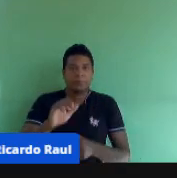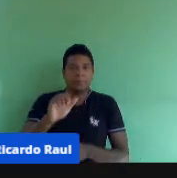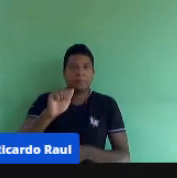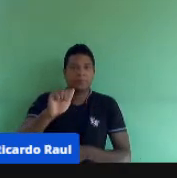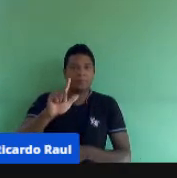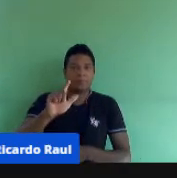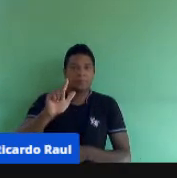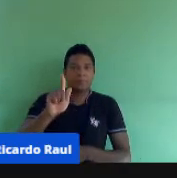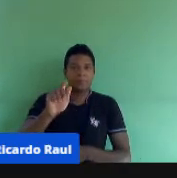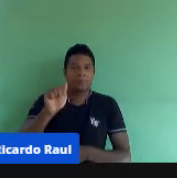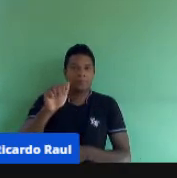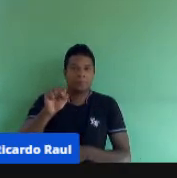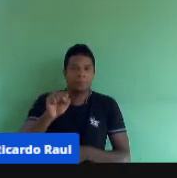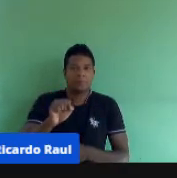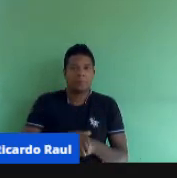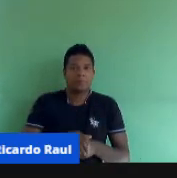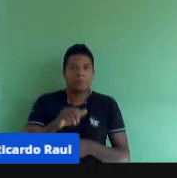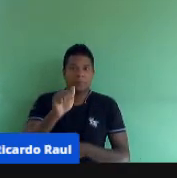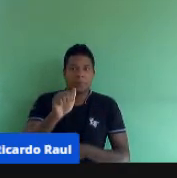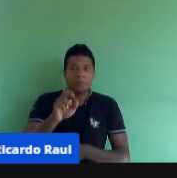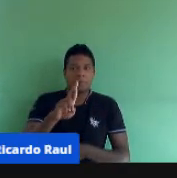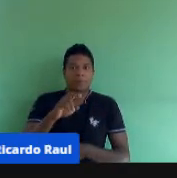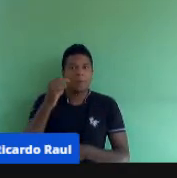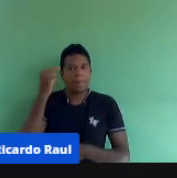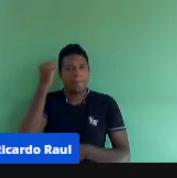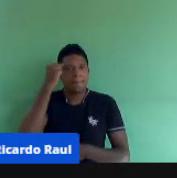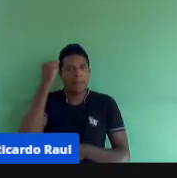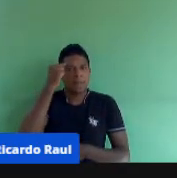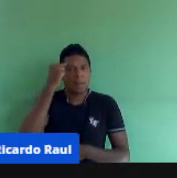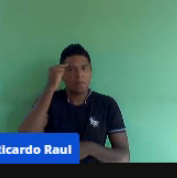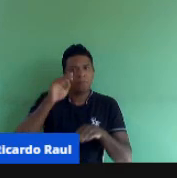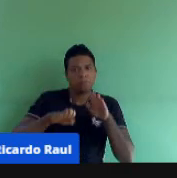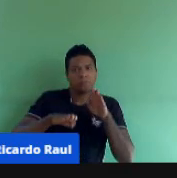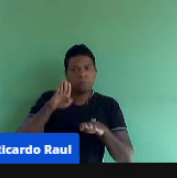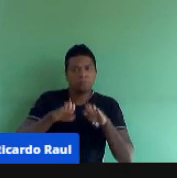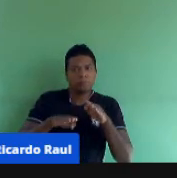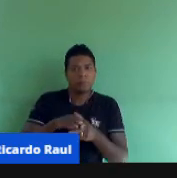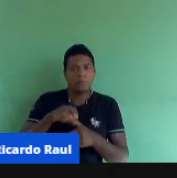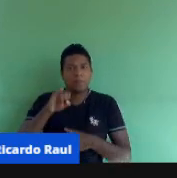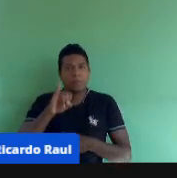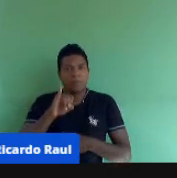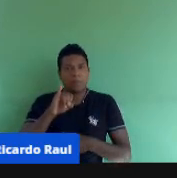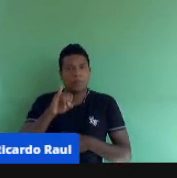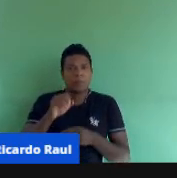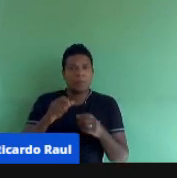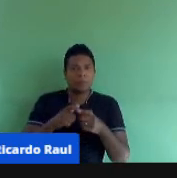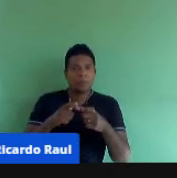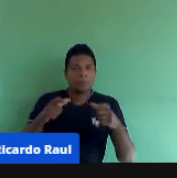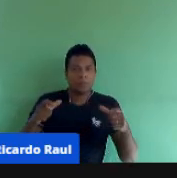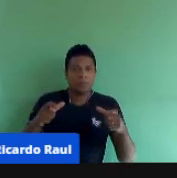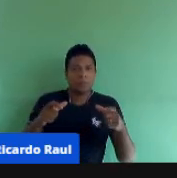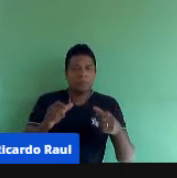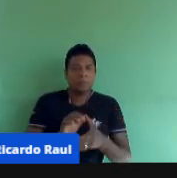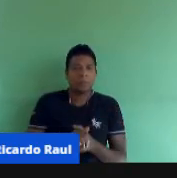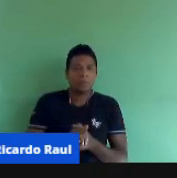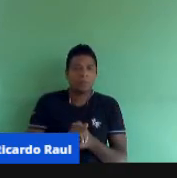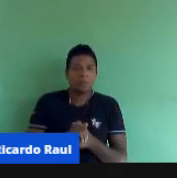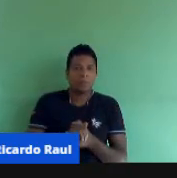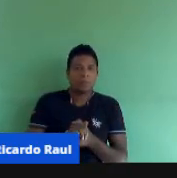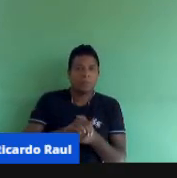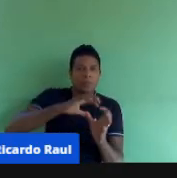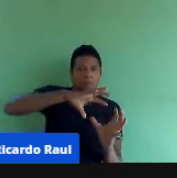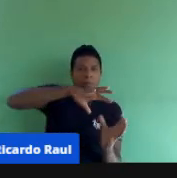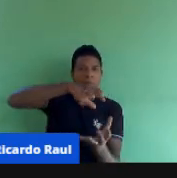nosso oxigênio. Então, vamos parar para pensar algumas coisas assim. Se eu aumento a quantidade de dióxido de carbono na atmosfera,